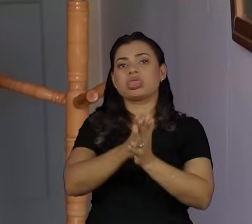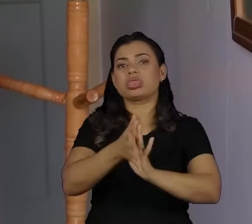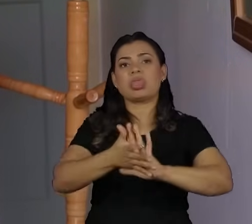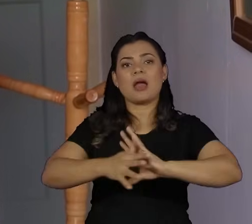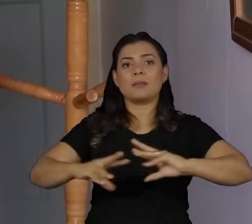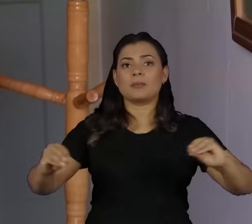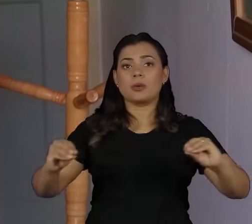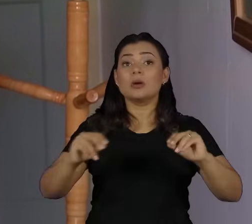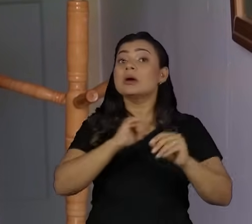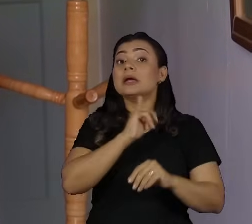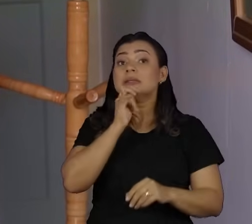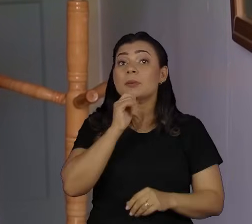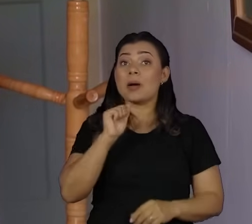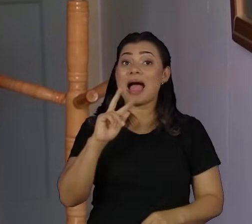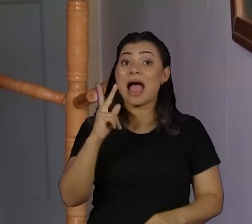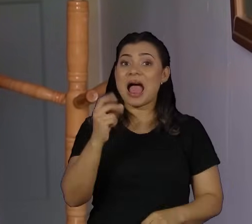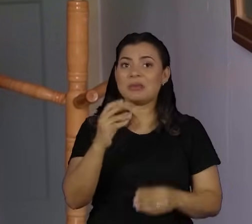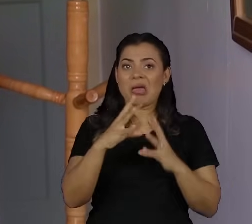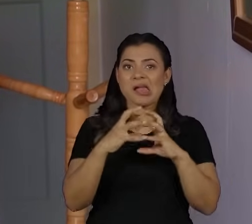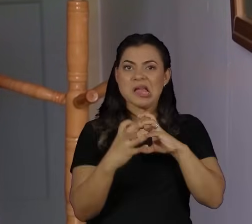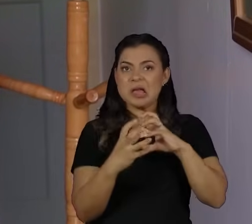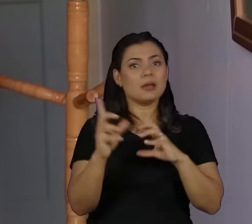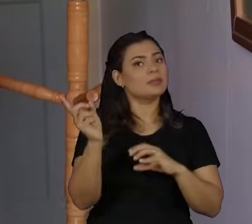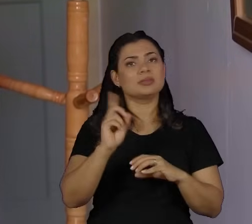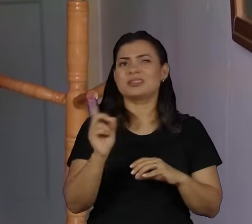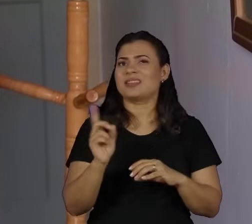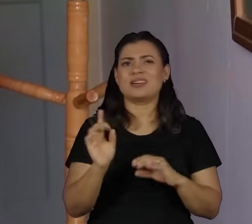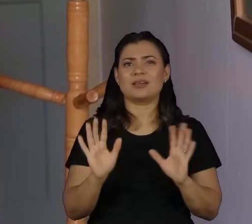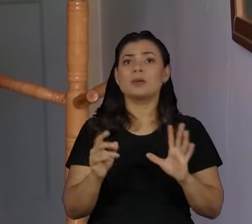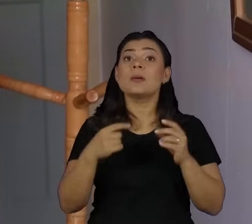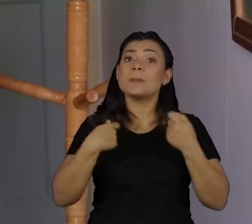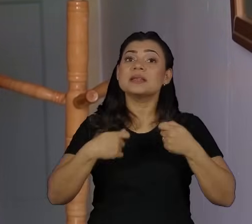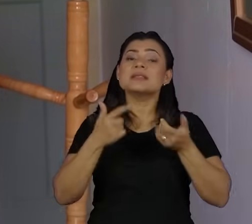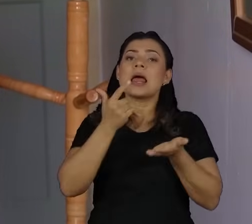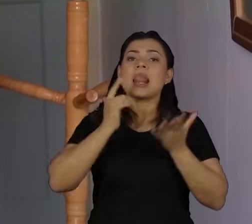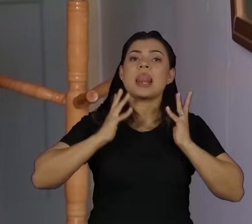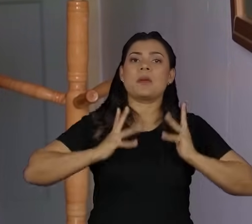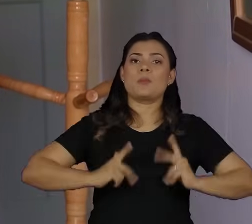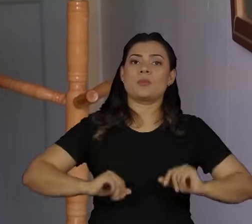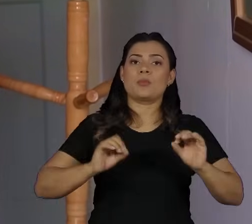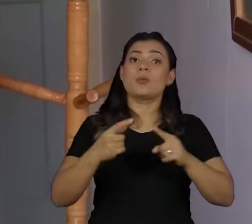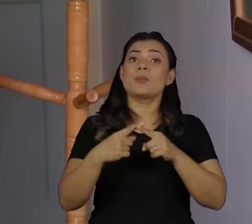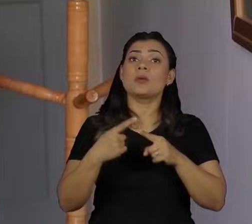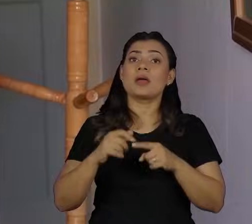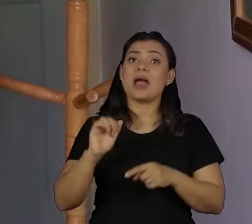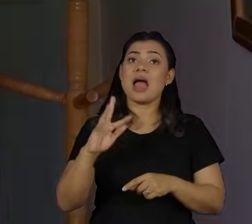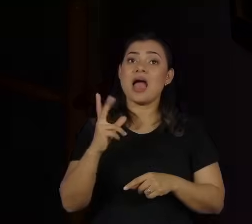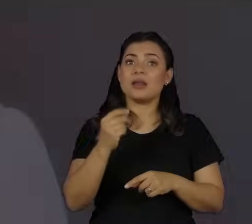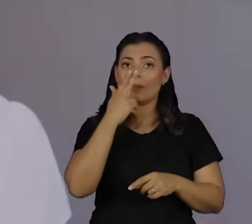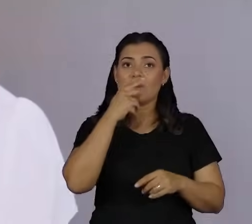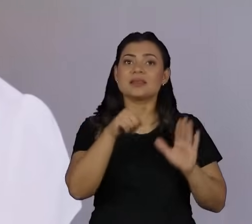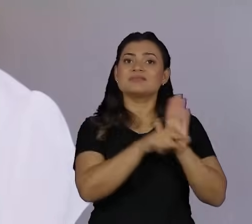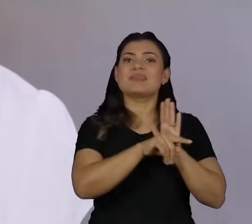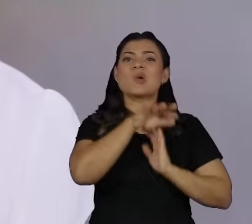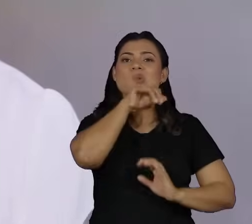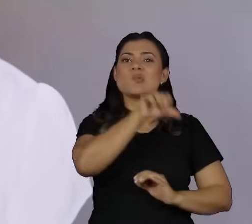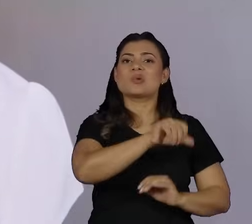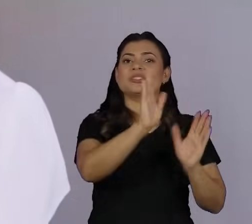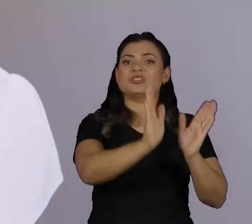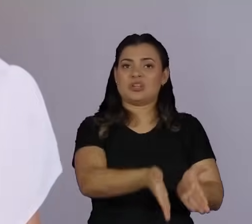um alho que esteja danificado, machucadinho ou quebrado. Por quê? Porque já está com uma energia ruim.